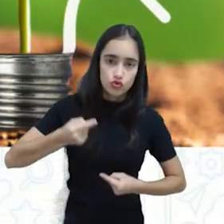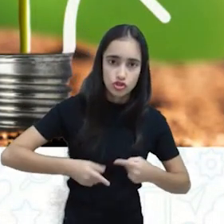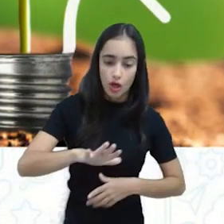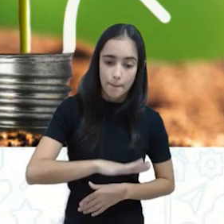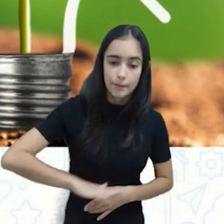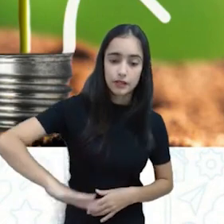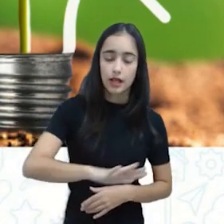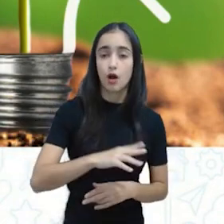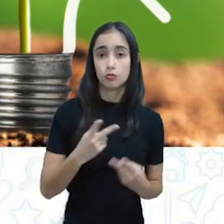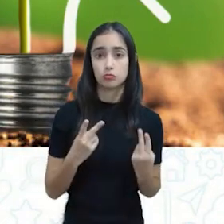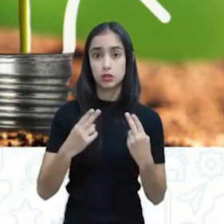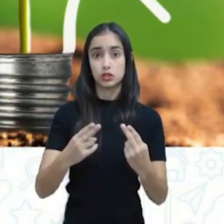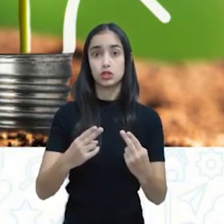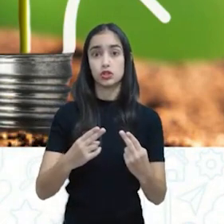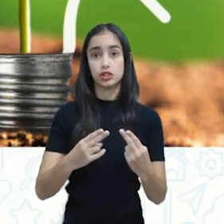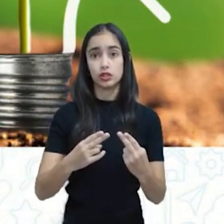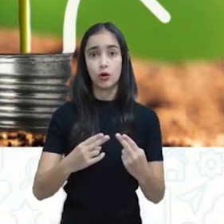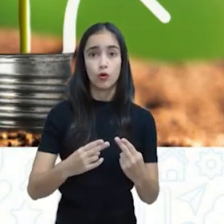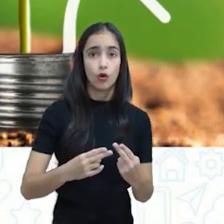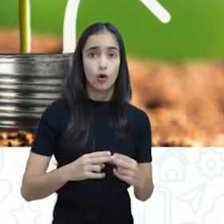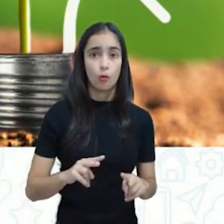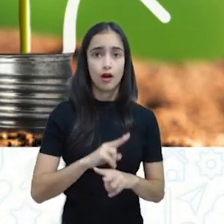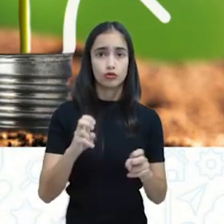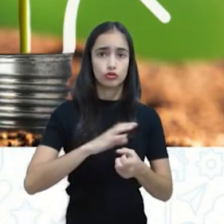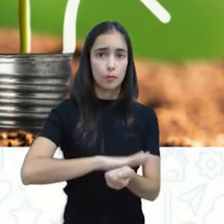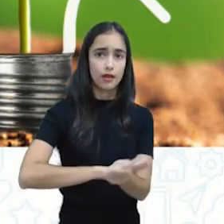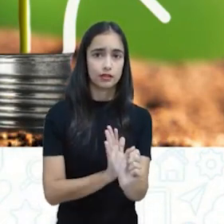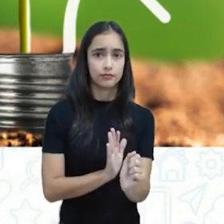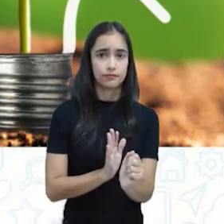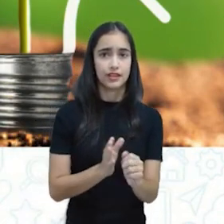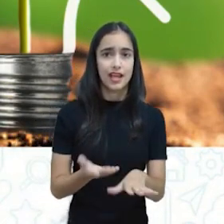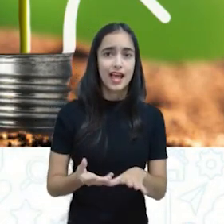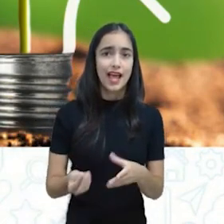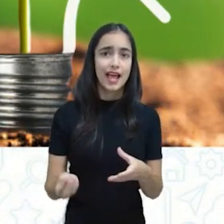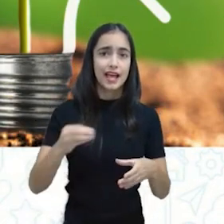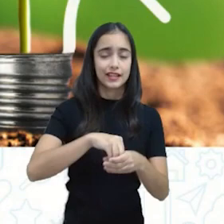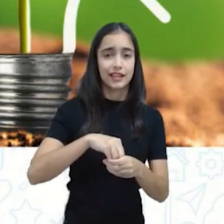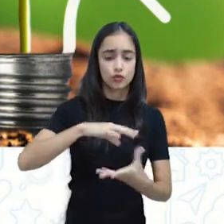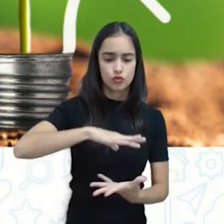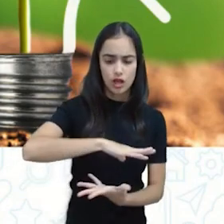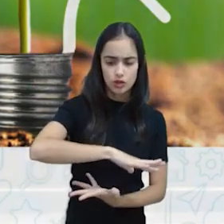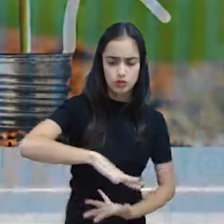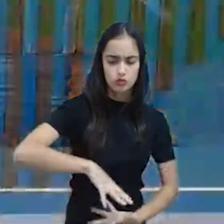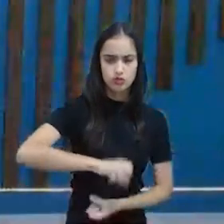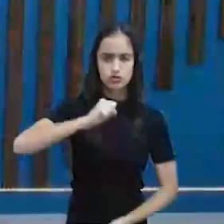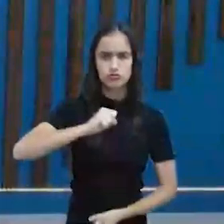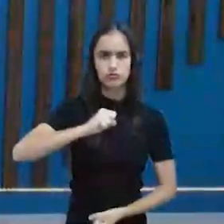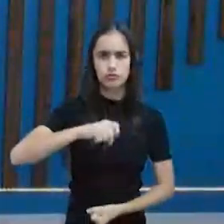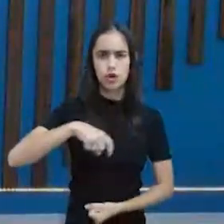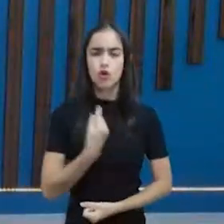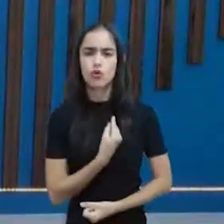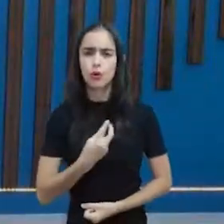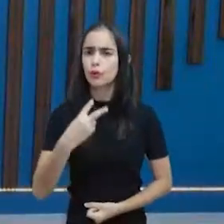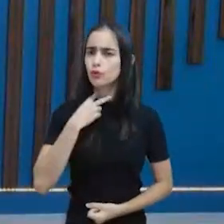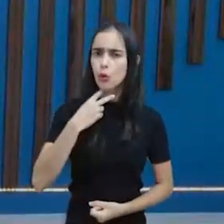como a democracia racial, fazem parte de uma visão ampliada da sustentabilidade, né? A gente não deve